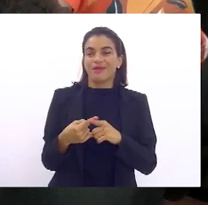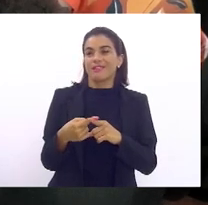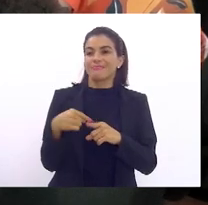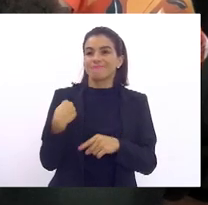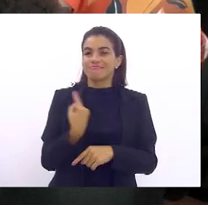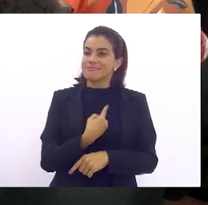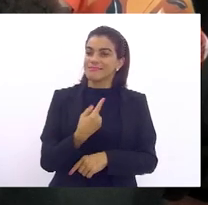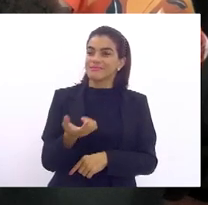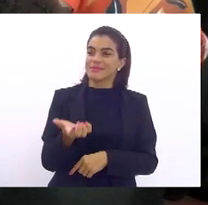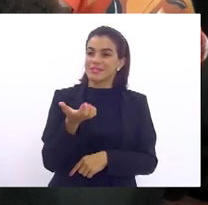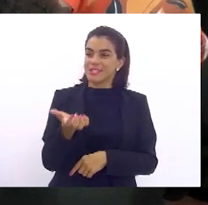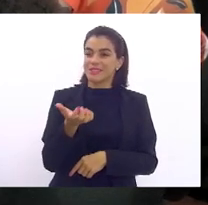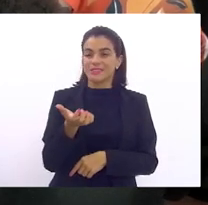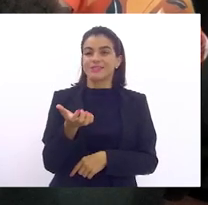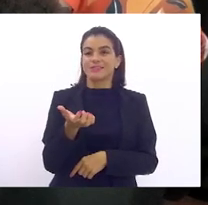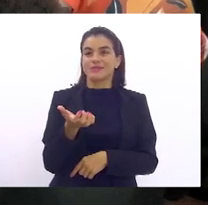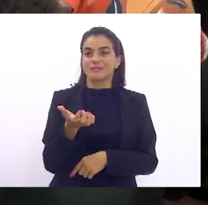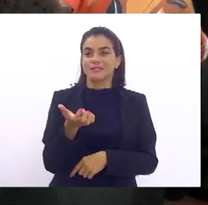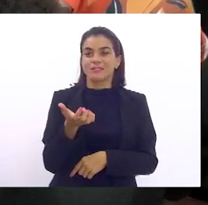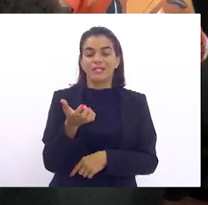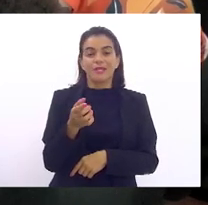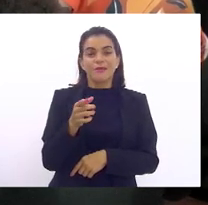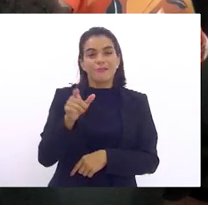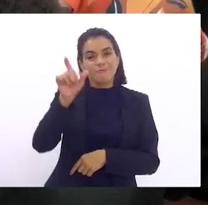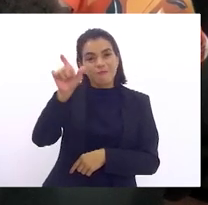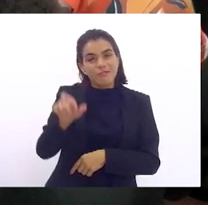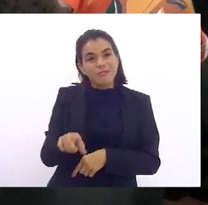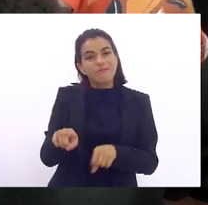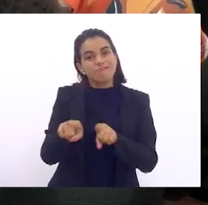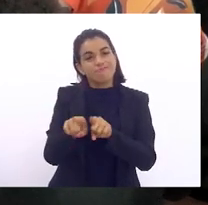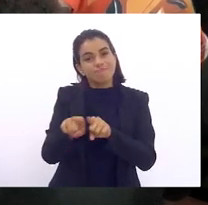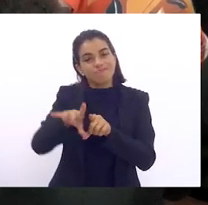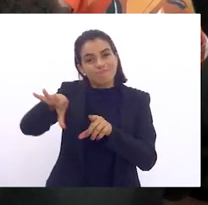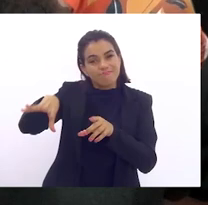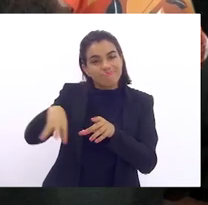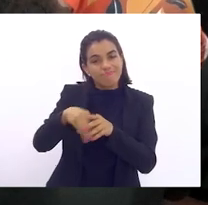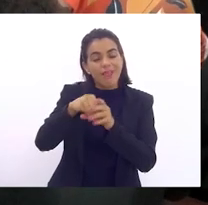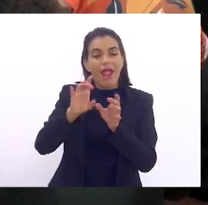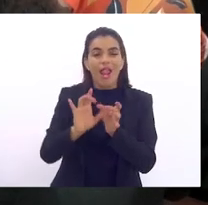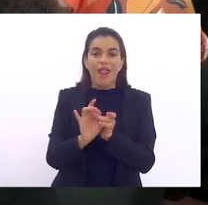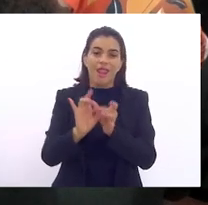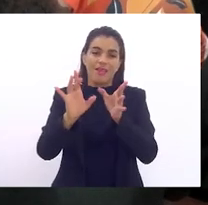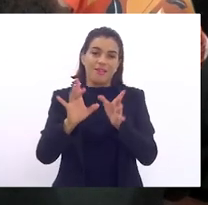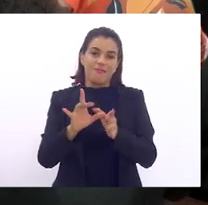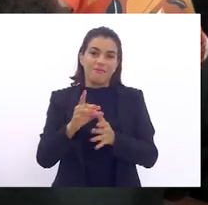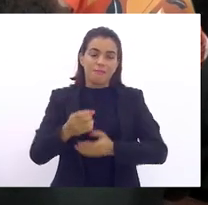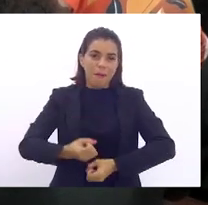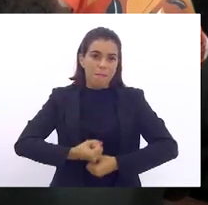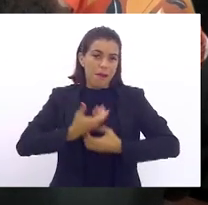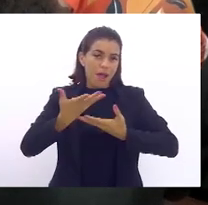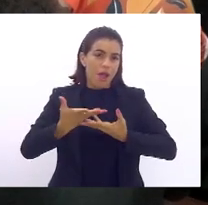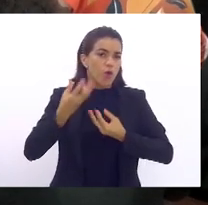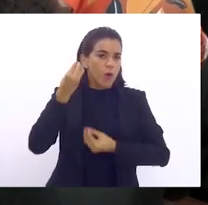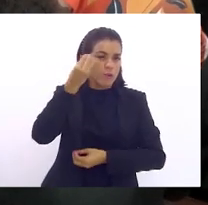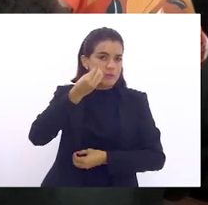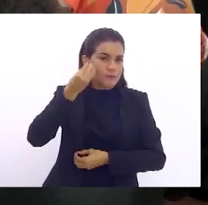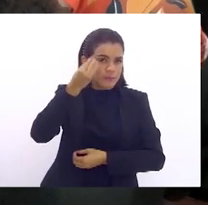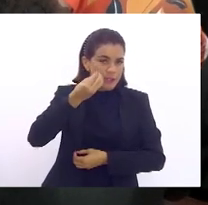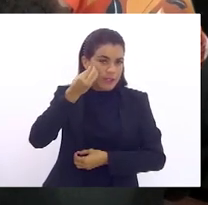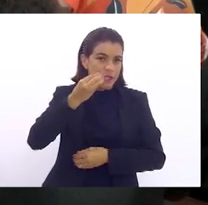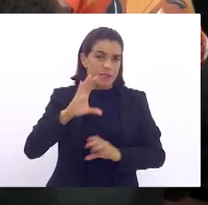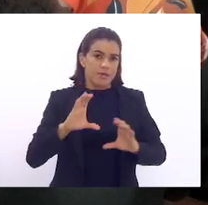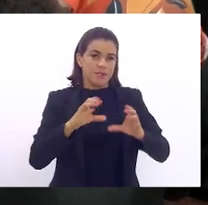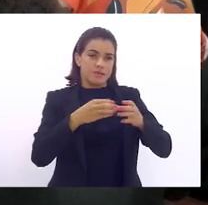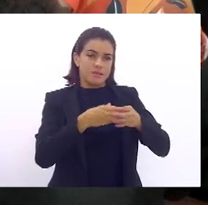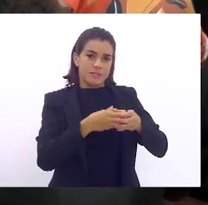é um processo e em que você também esteja livre para dizer o que foi essa experiência junto à comissão de